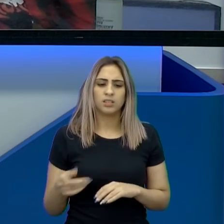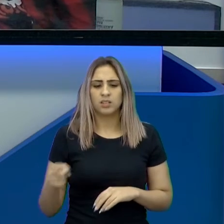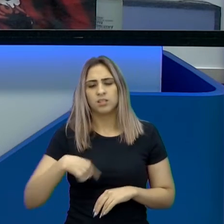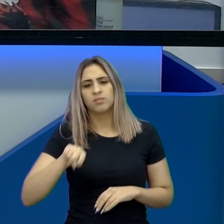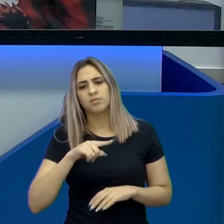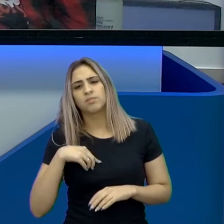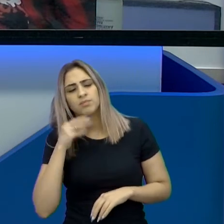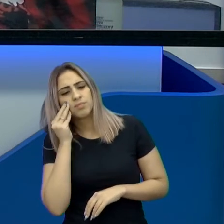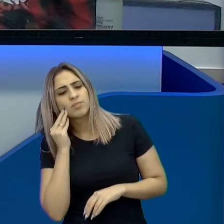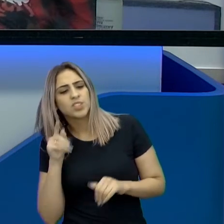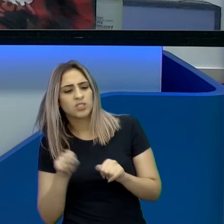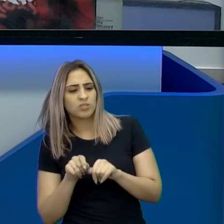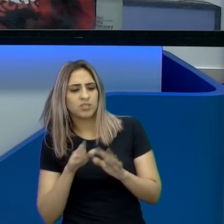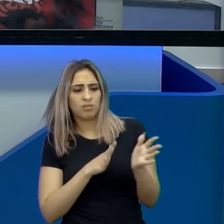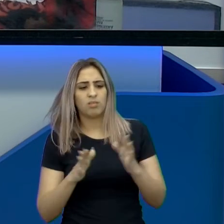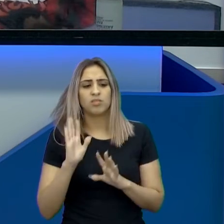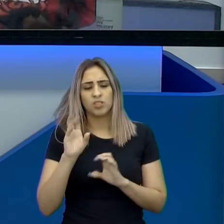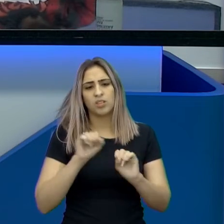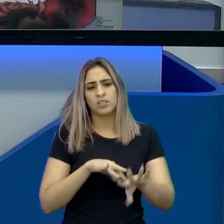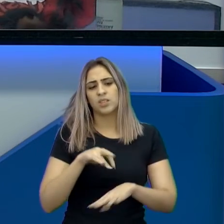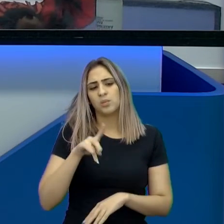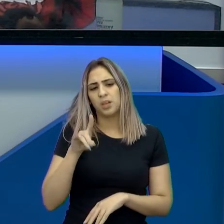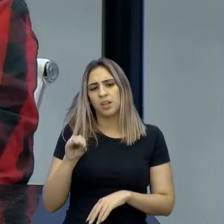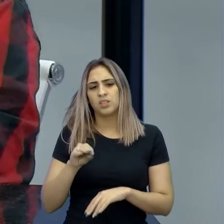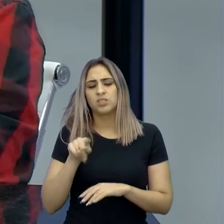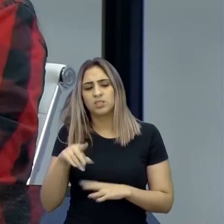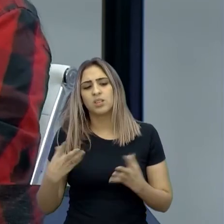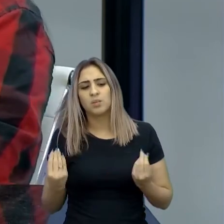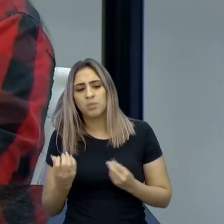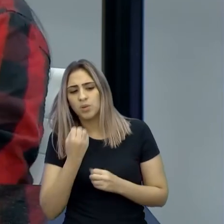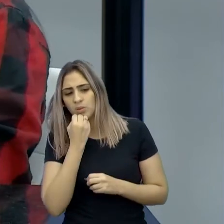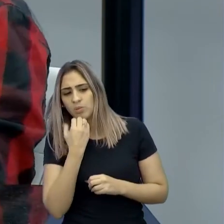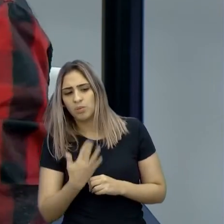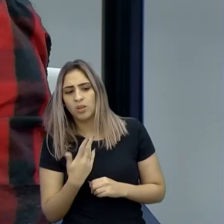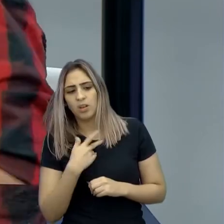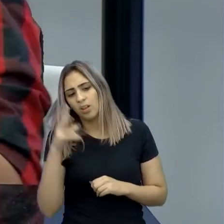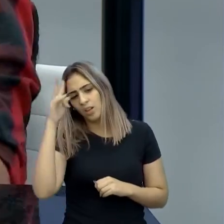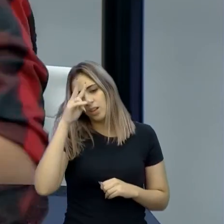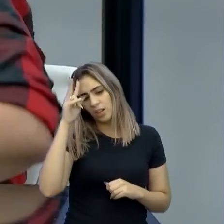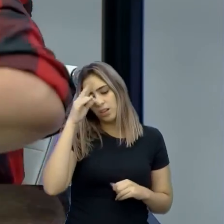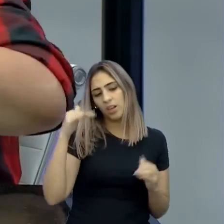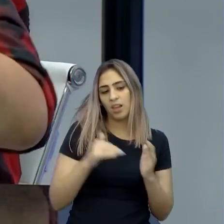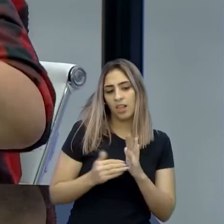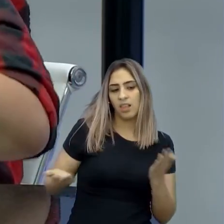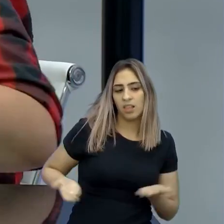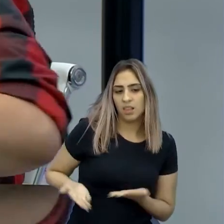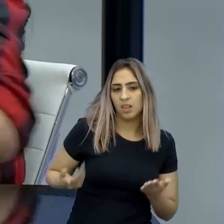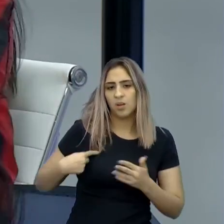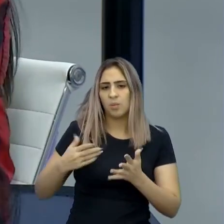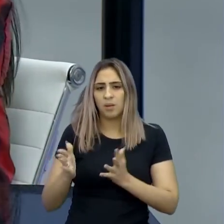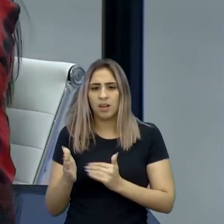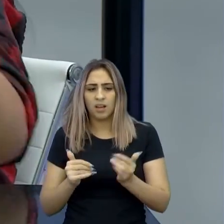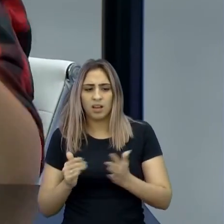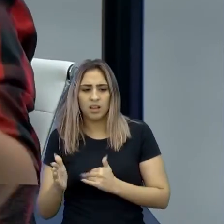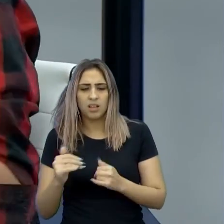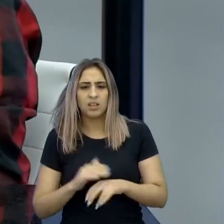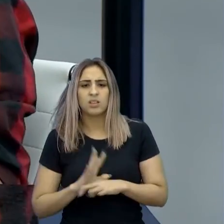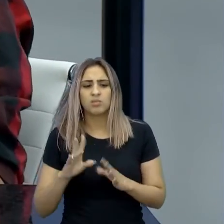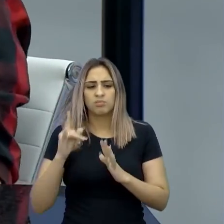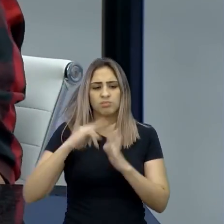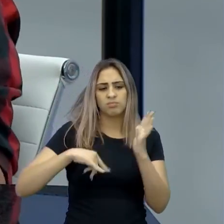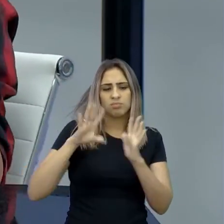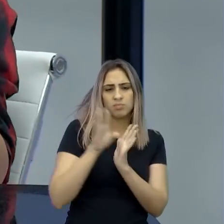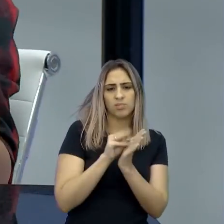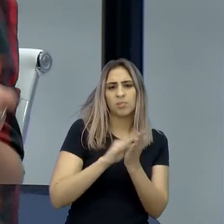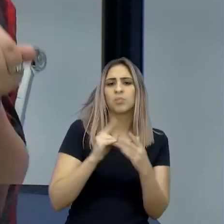tendo a oportunidade de fazer isso já no ensino médio. E isso é muito bom. Eu lembro que eu tenho até hoje uma caixa, assim, com todas as xerox da universidade.